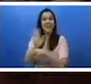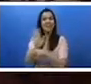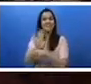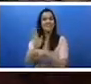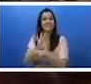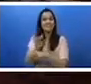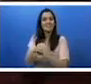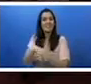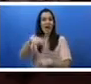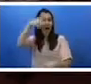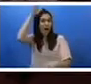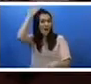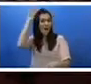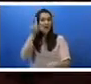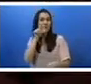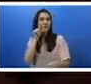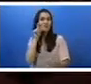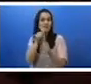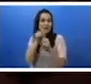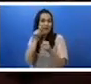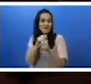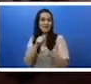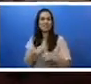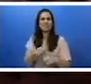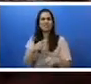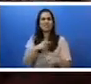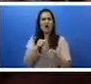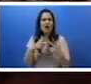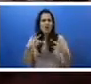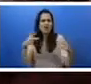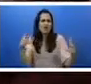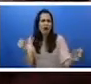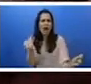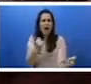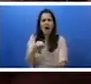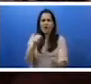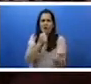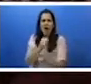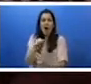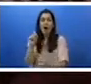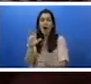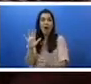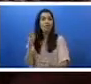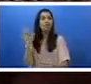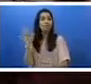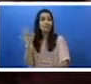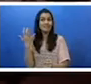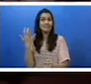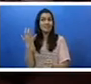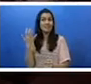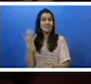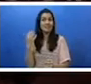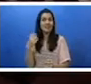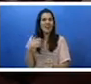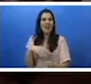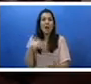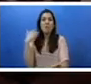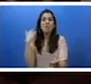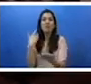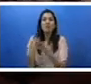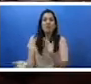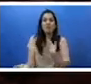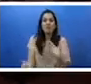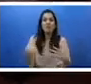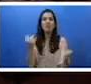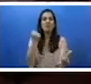A cena do Pica-Pau. Tinha um monte de vassoura e o que aconteceu? Gente, ela perdeu a